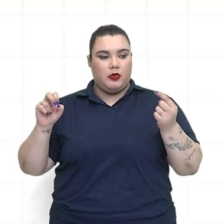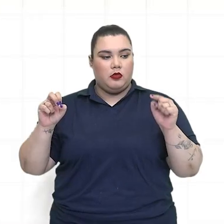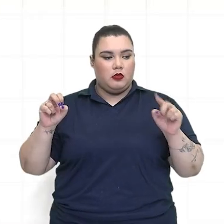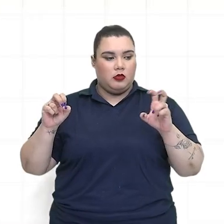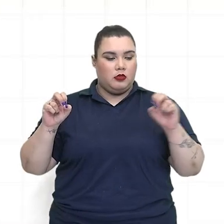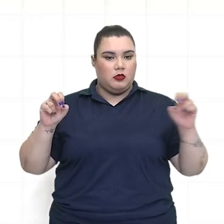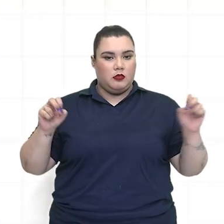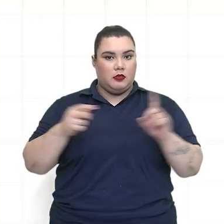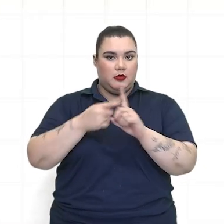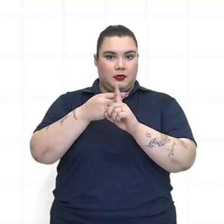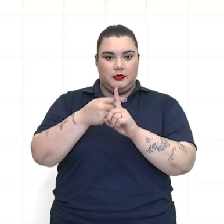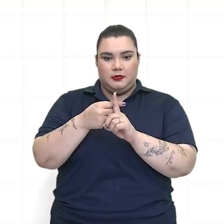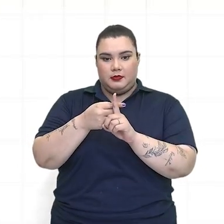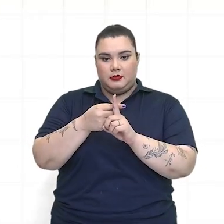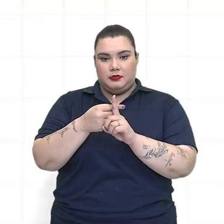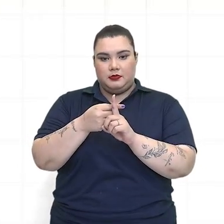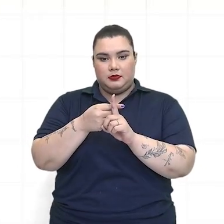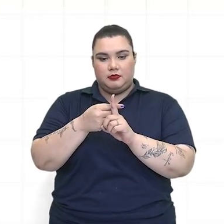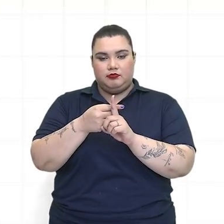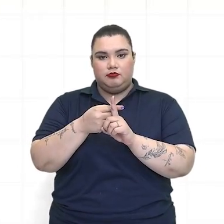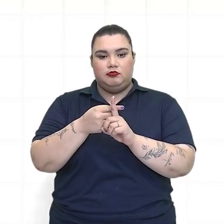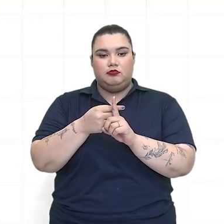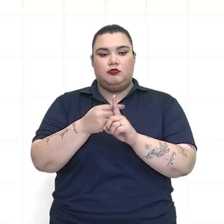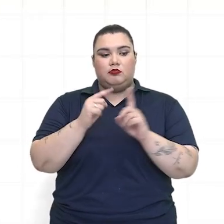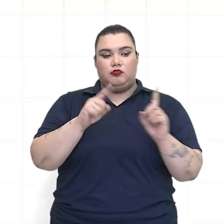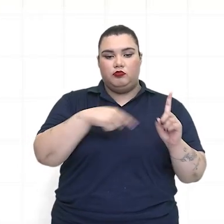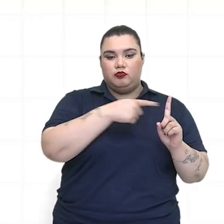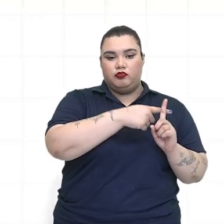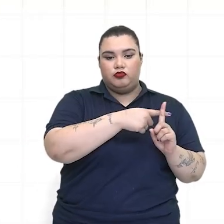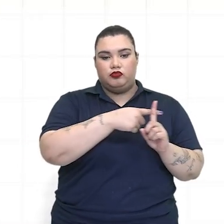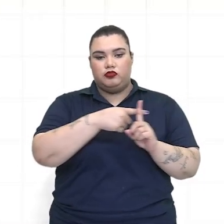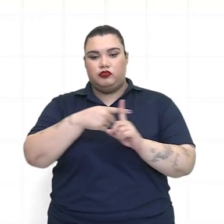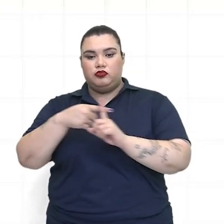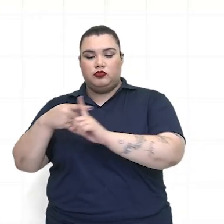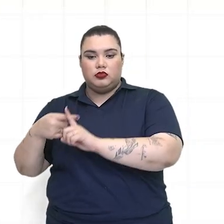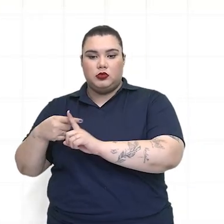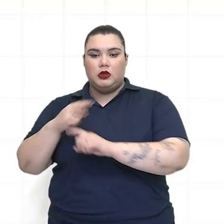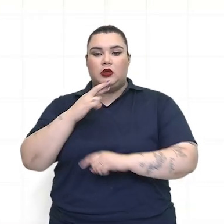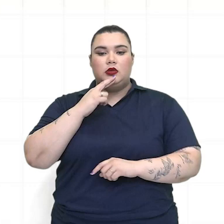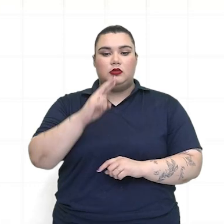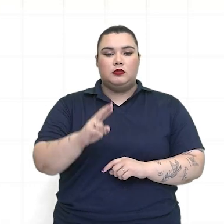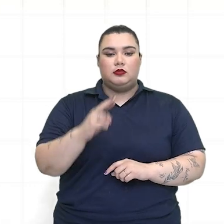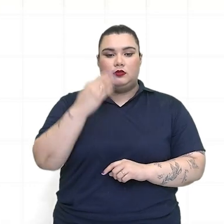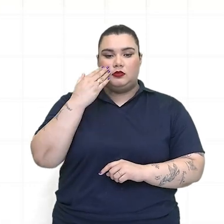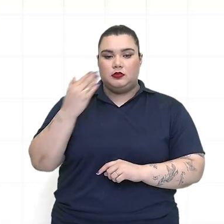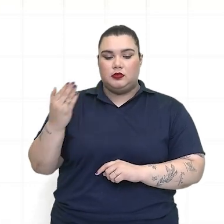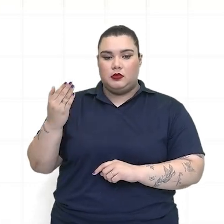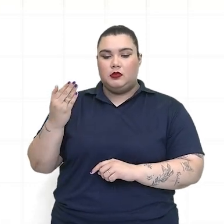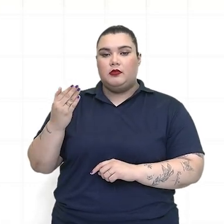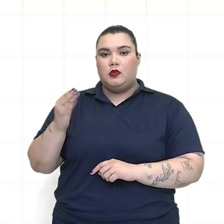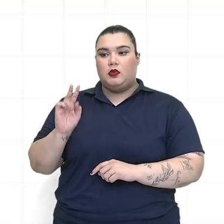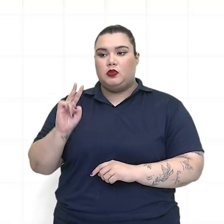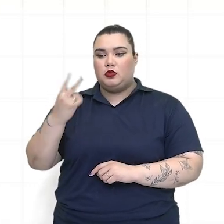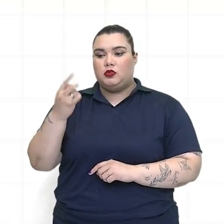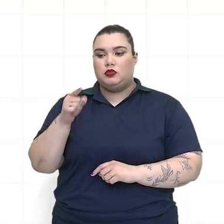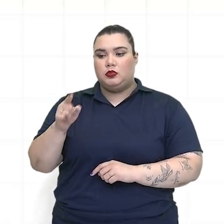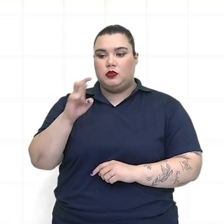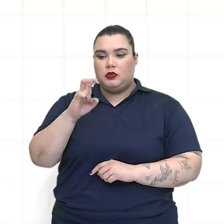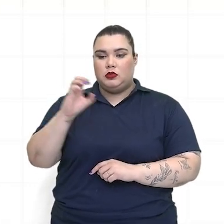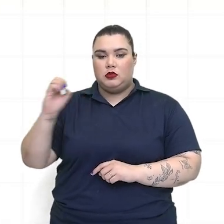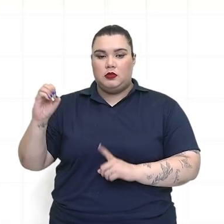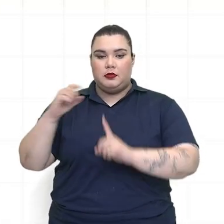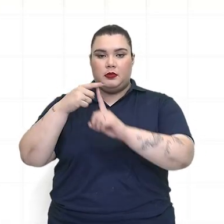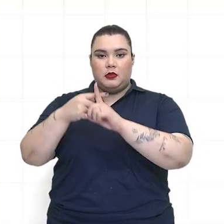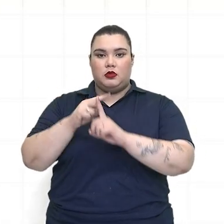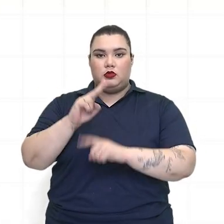e 1.500 de fundo. Somando tudo isso aqui, né? Vamos aplicar a propriedade associativa